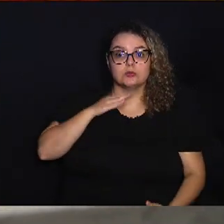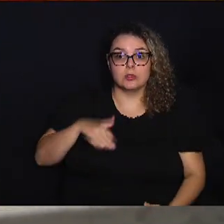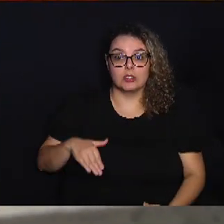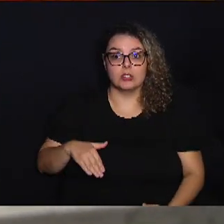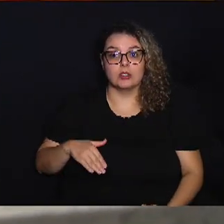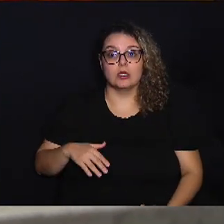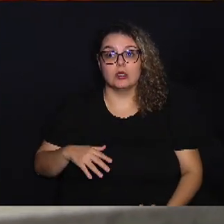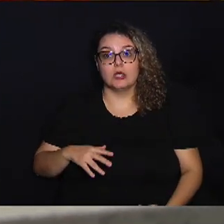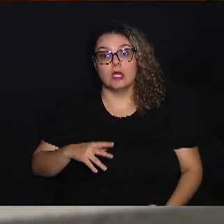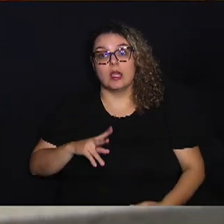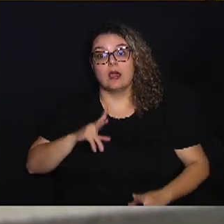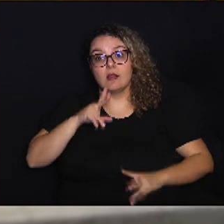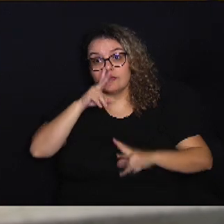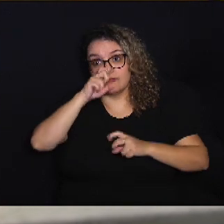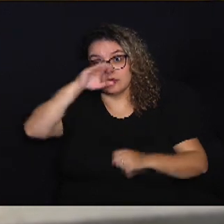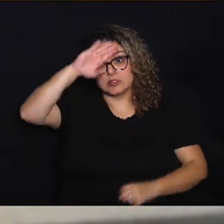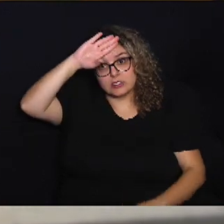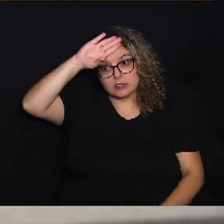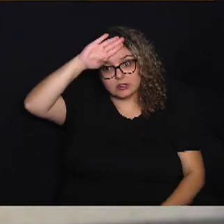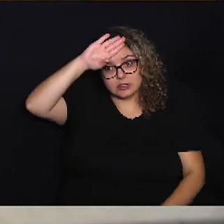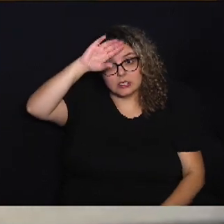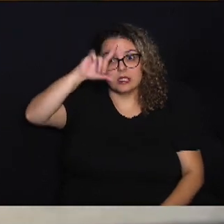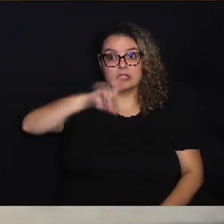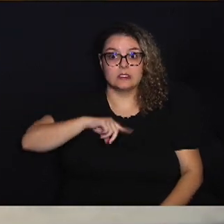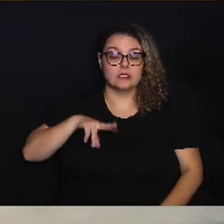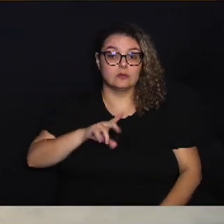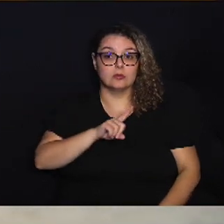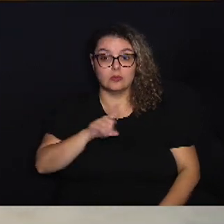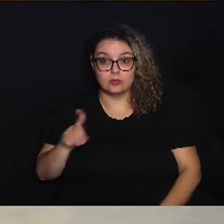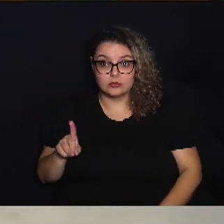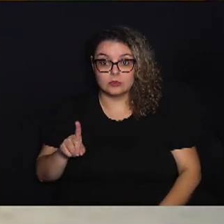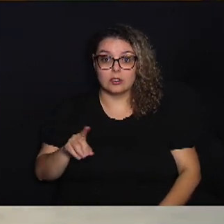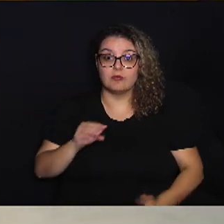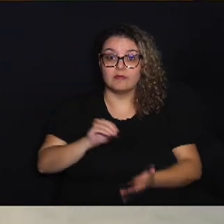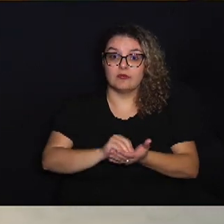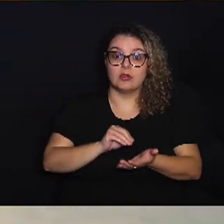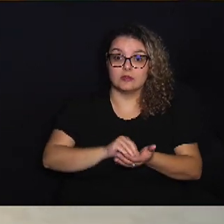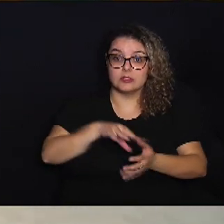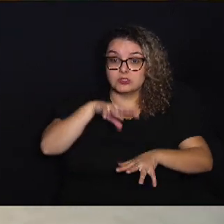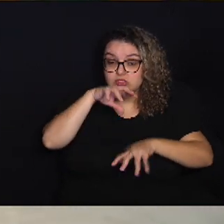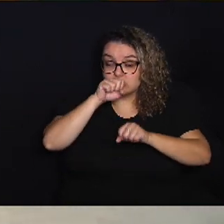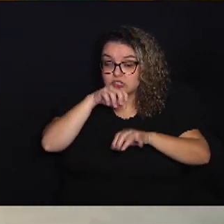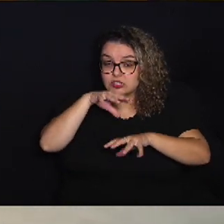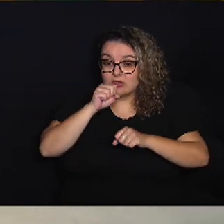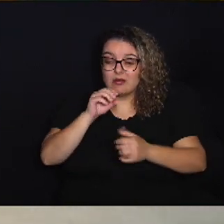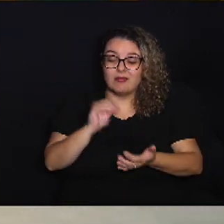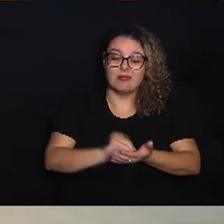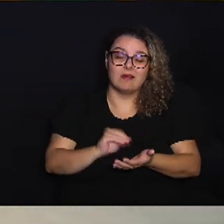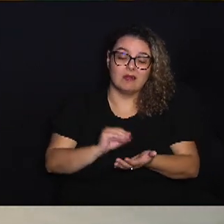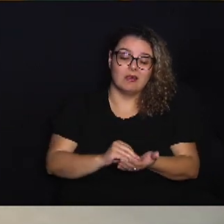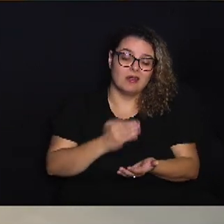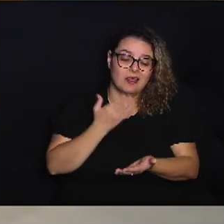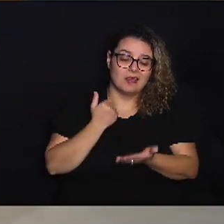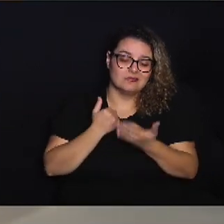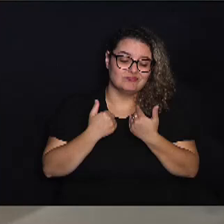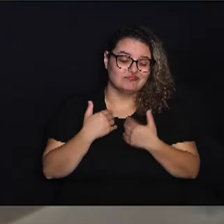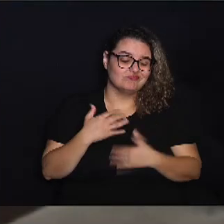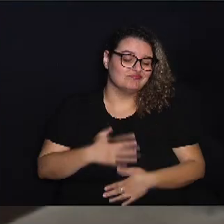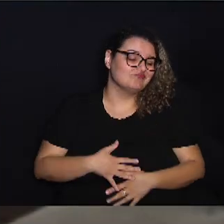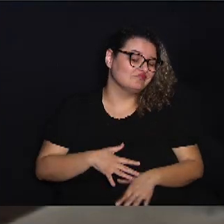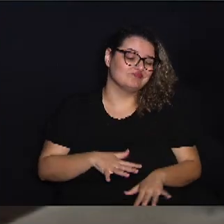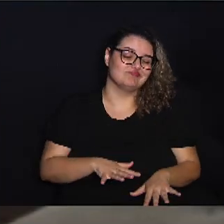da febre, a existência ou não de falta de ar, a falta de apetite, observar se a